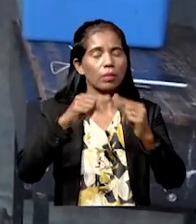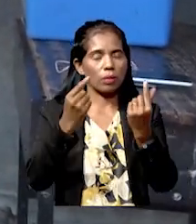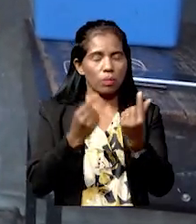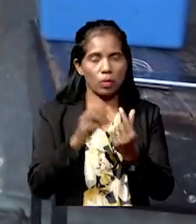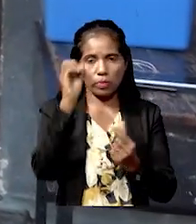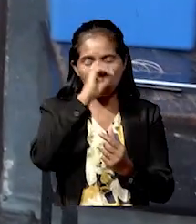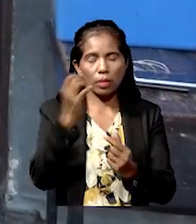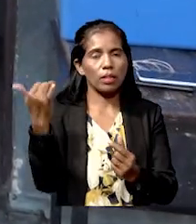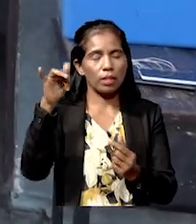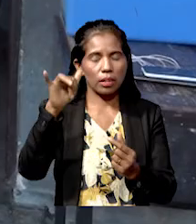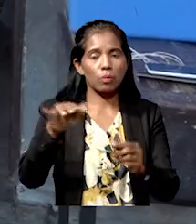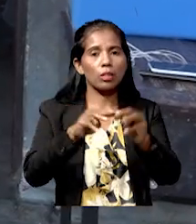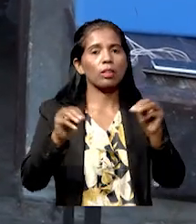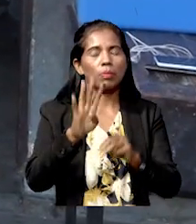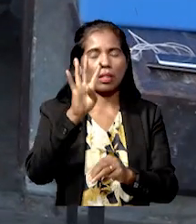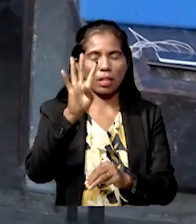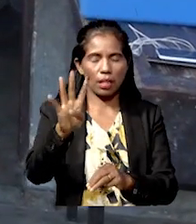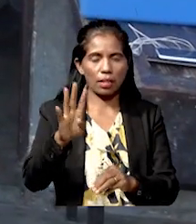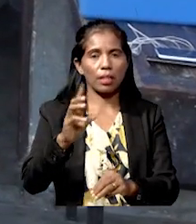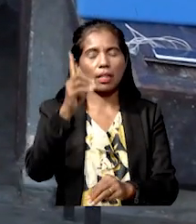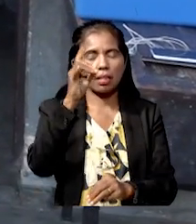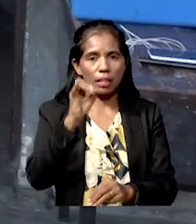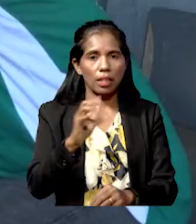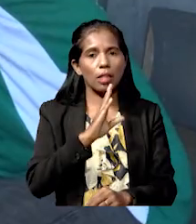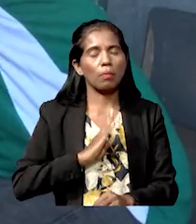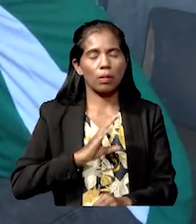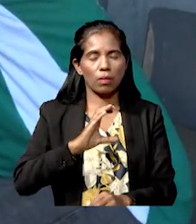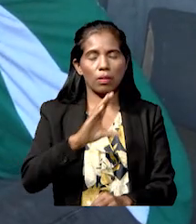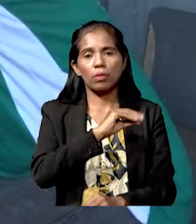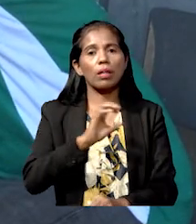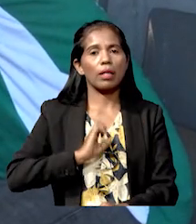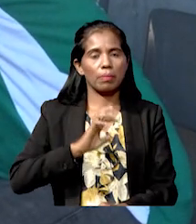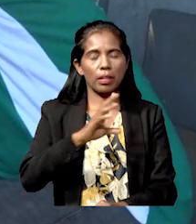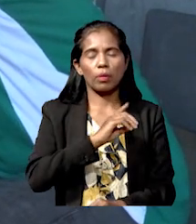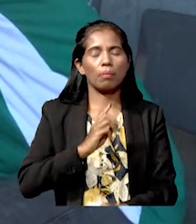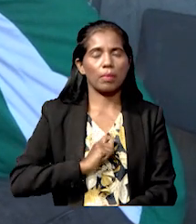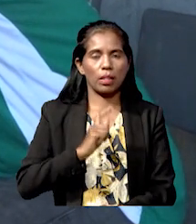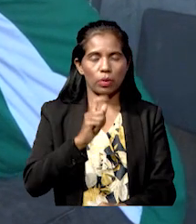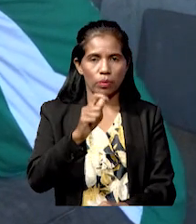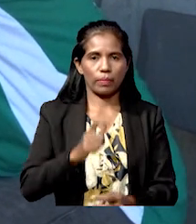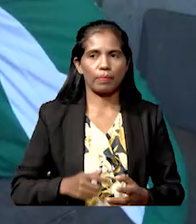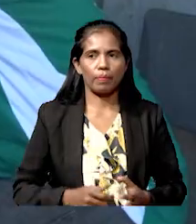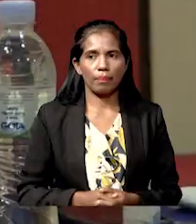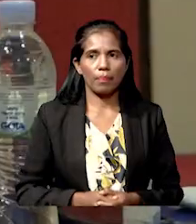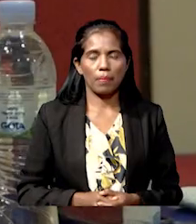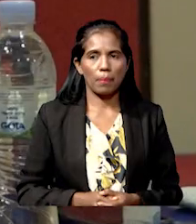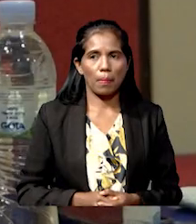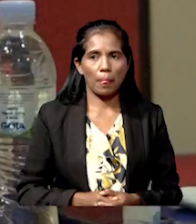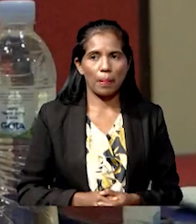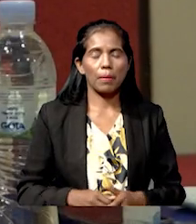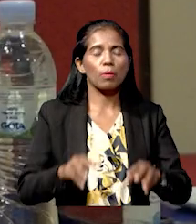Hat Hanesan município Dili, Baucau, Hermera no Manatutu, onde há a observação e o centro de votação Hirakne. Para o município de